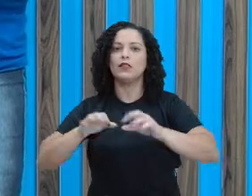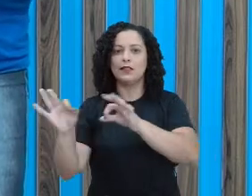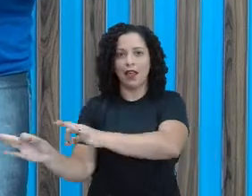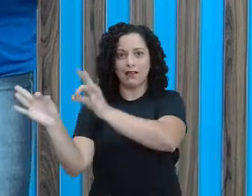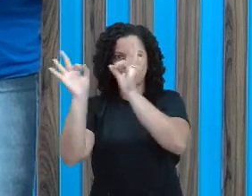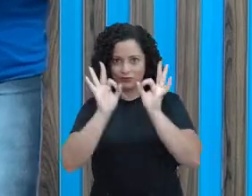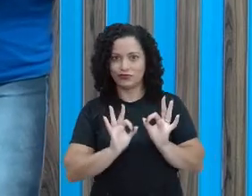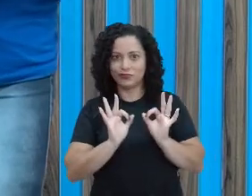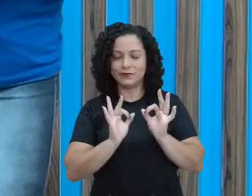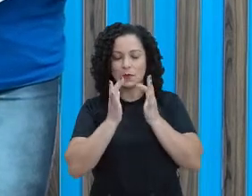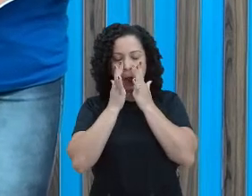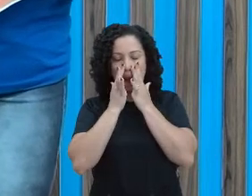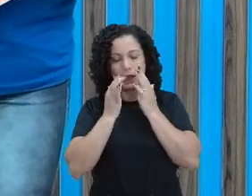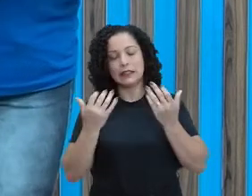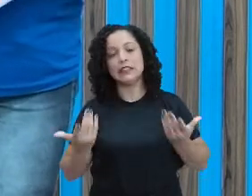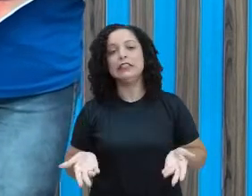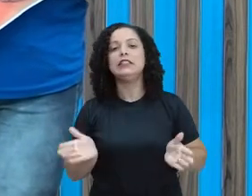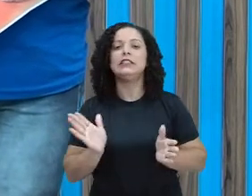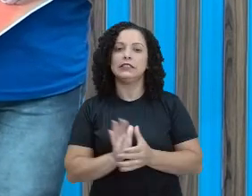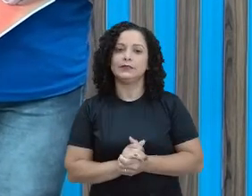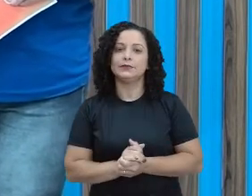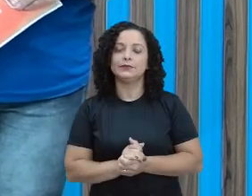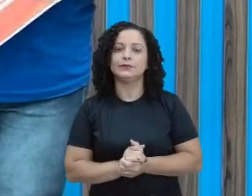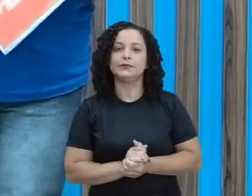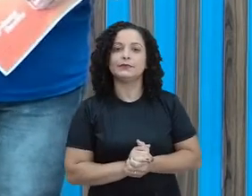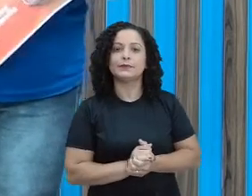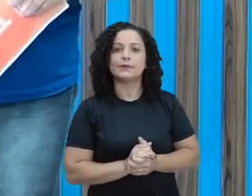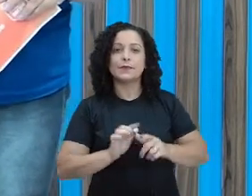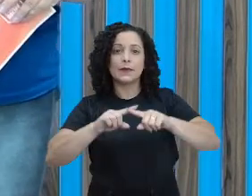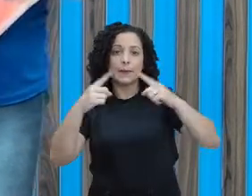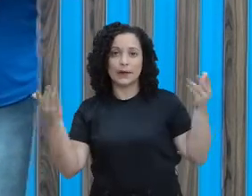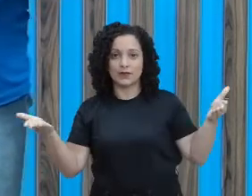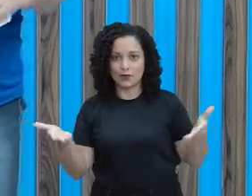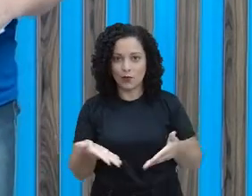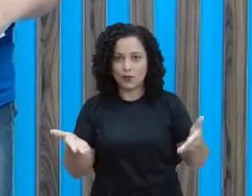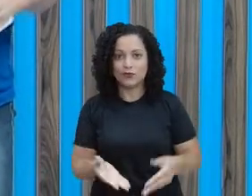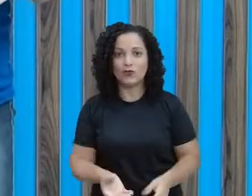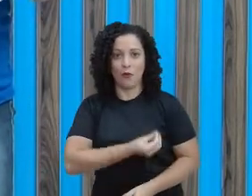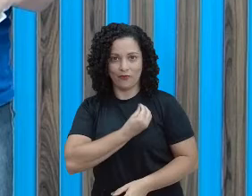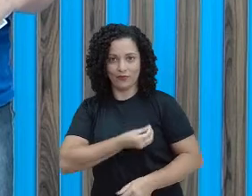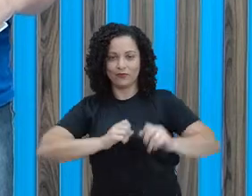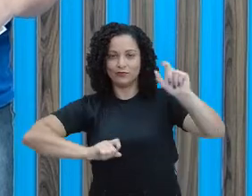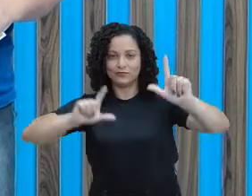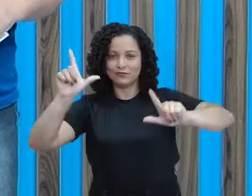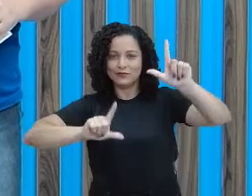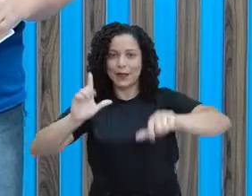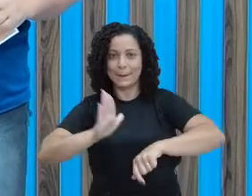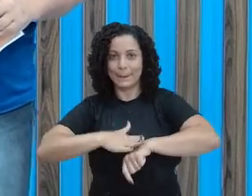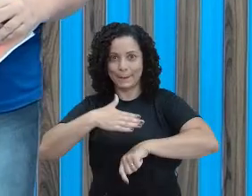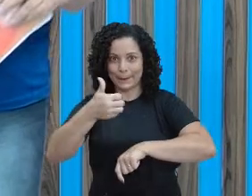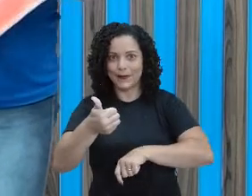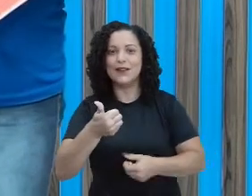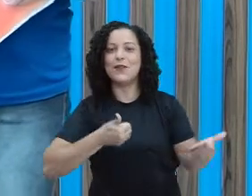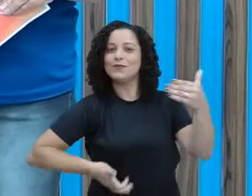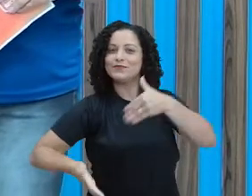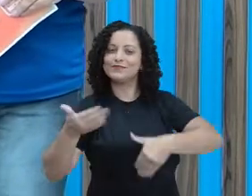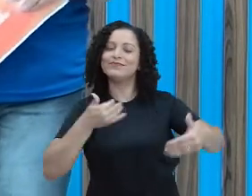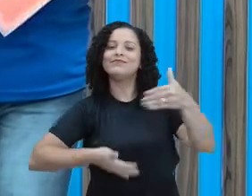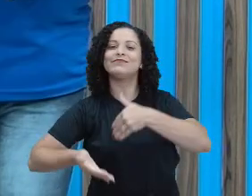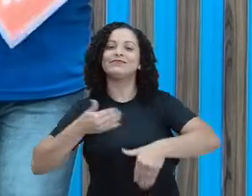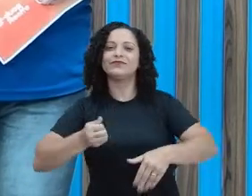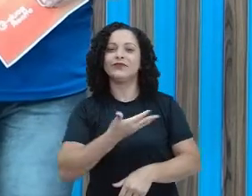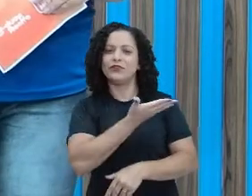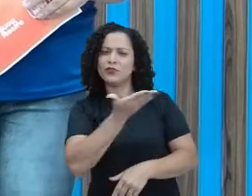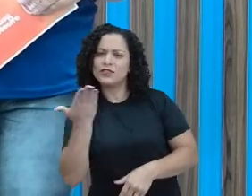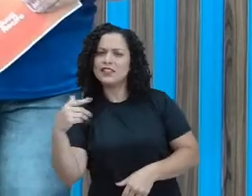essa conversa a nível do chat lá no YouTube. Mas o ao vivo, eu acho que vai ser bem interessante. Então, para vocês